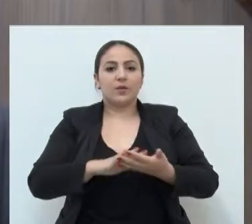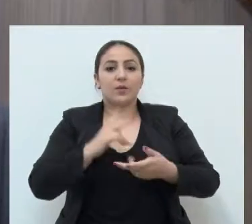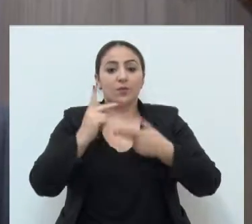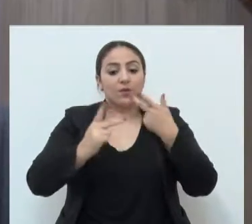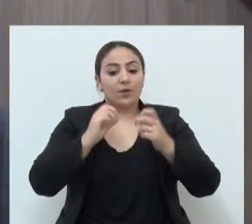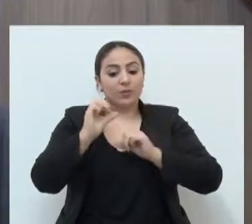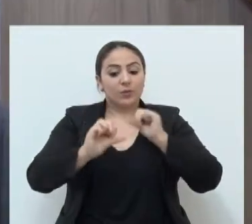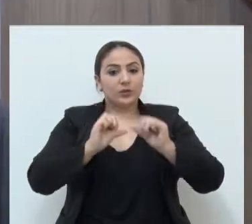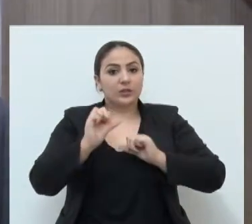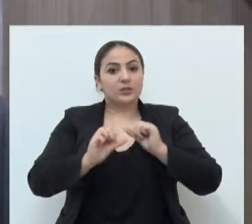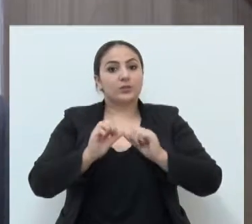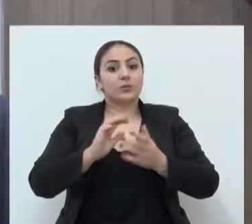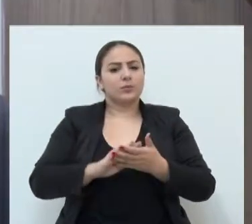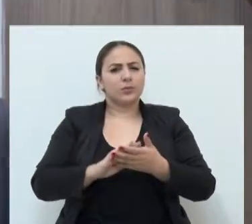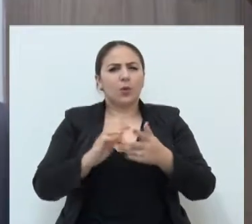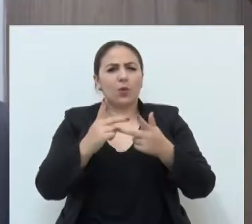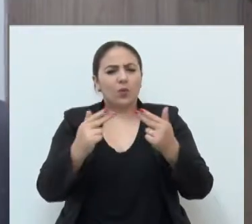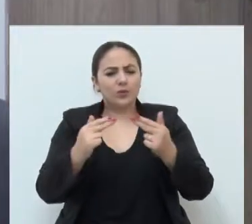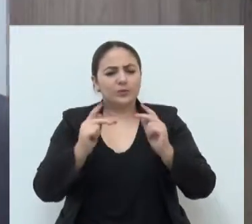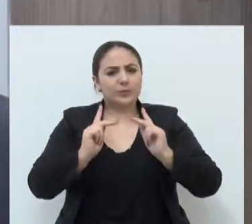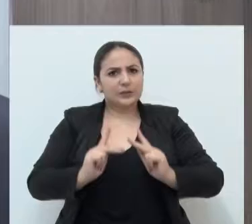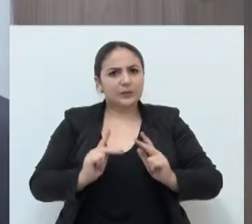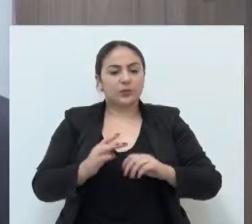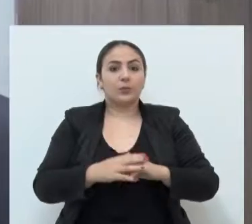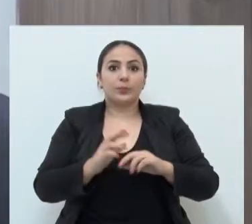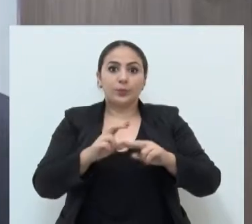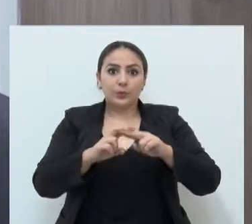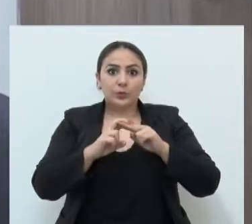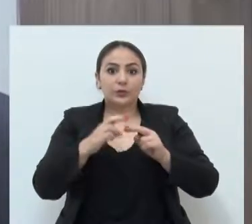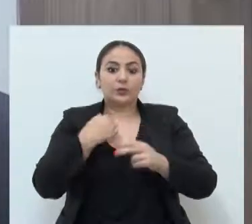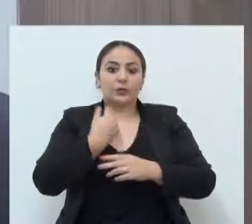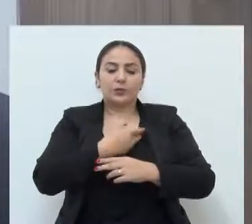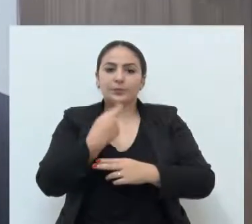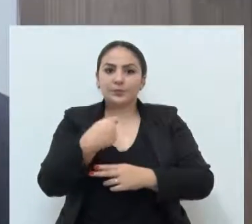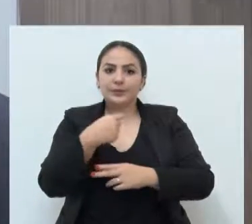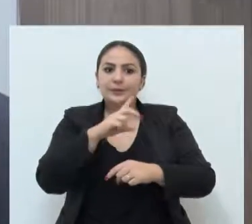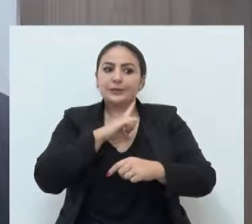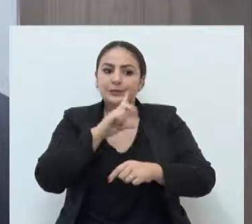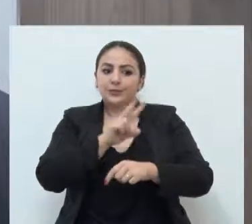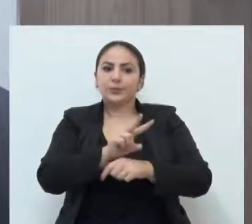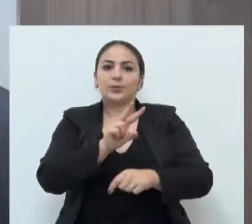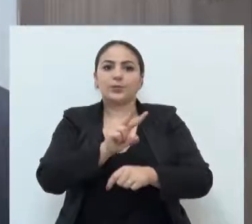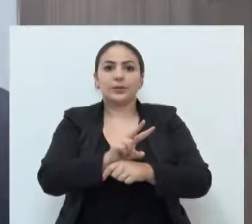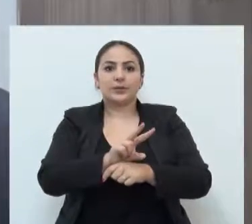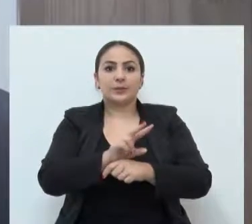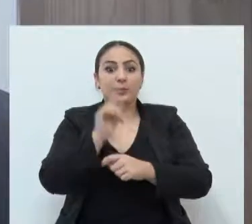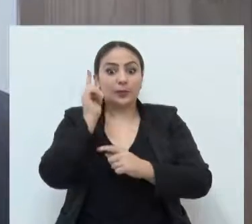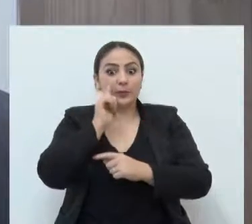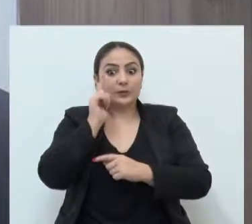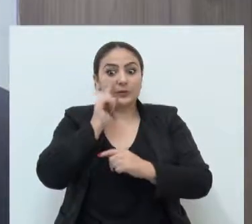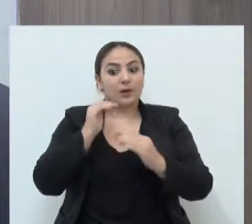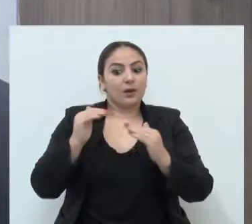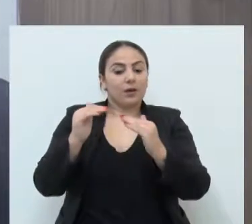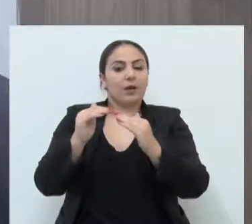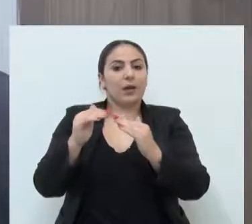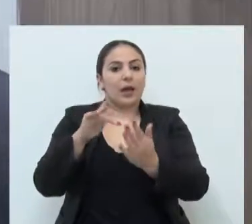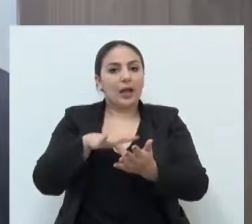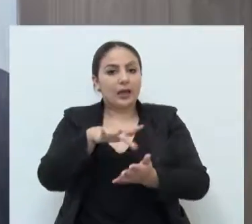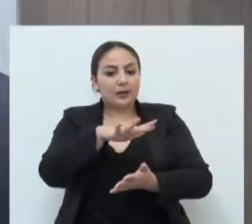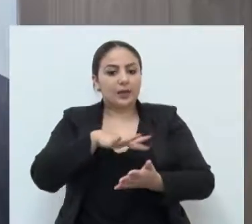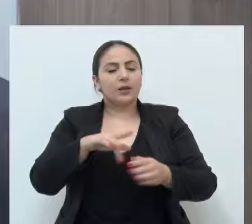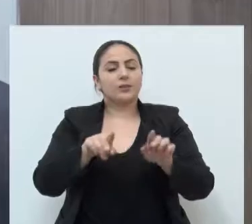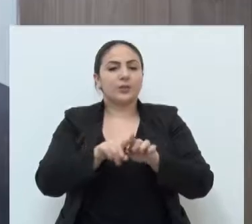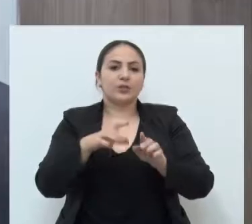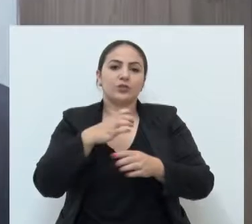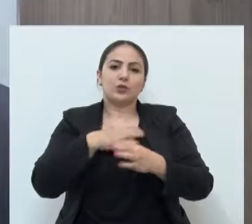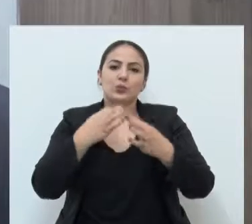a alterações que vão mudar lá a vida das pessoas, né? Então a gente precisa ter muito cuidado para que esteja de acordo com a realidade